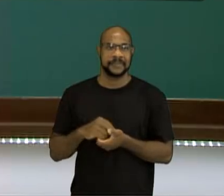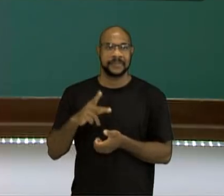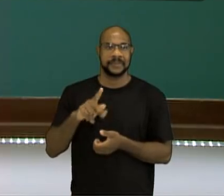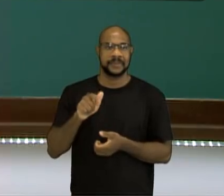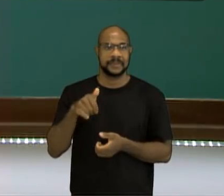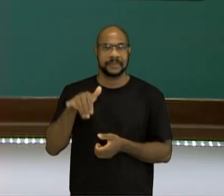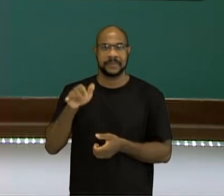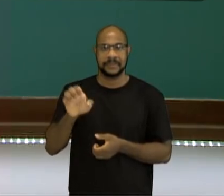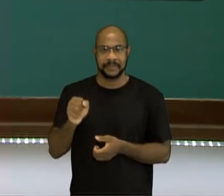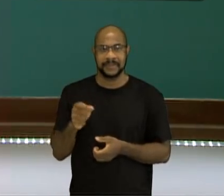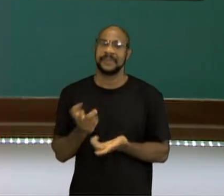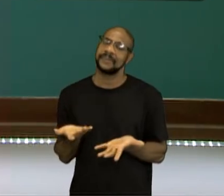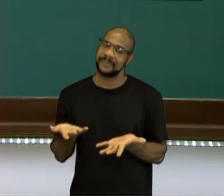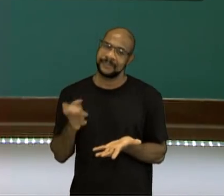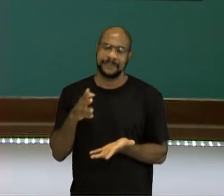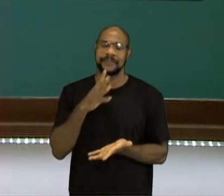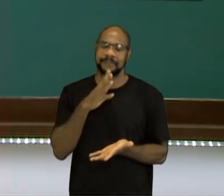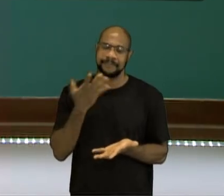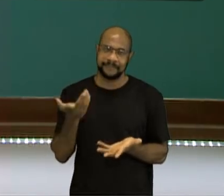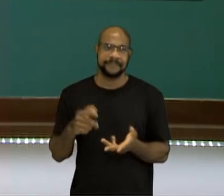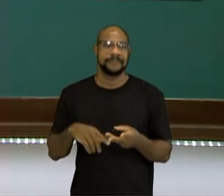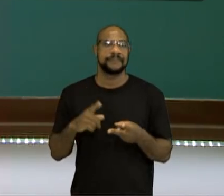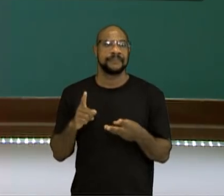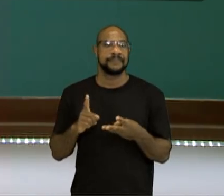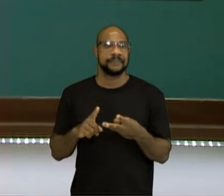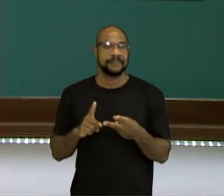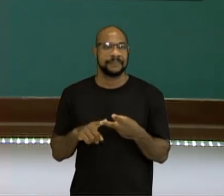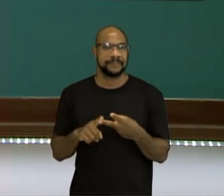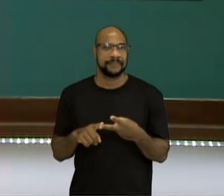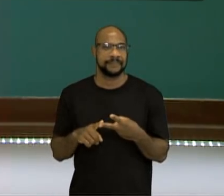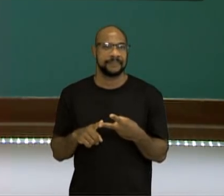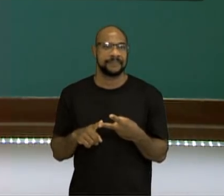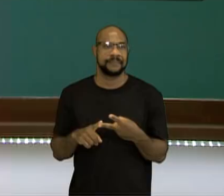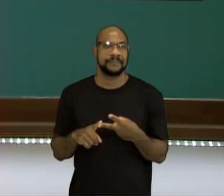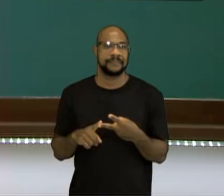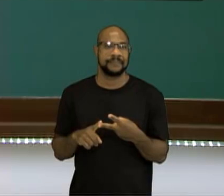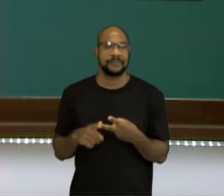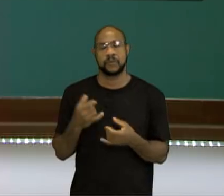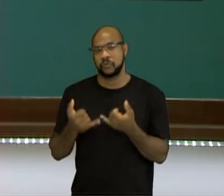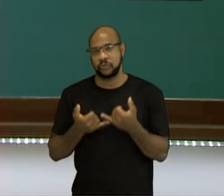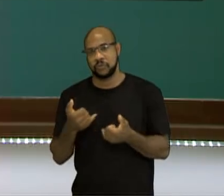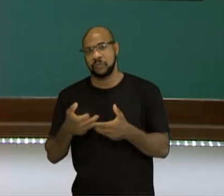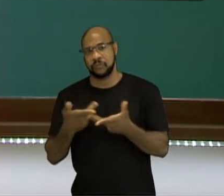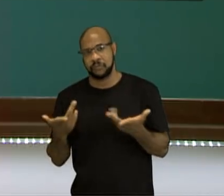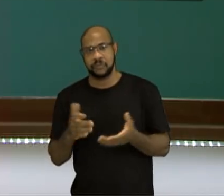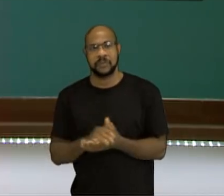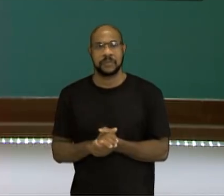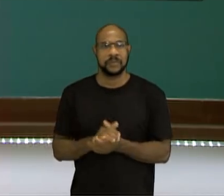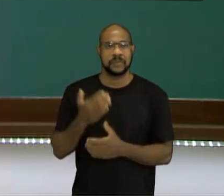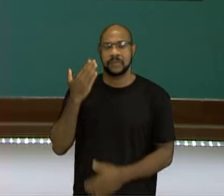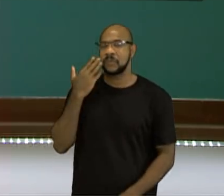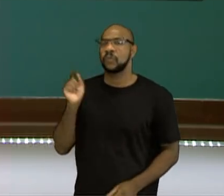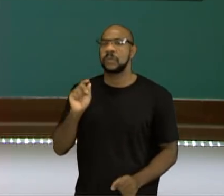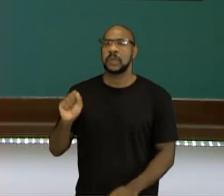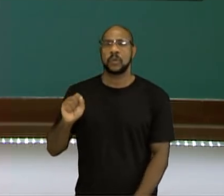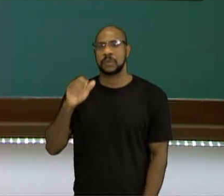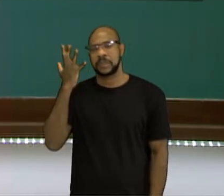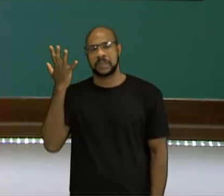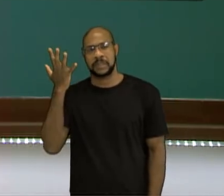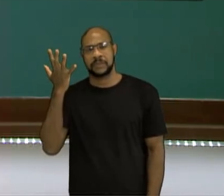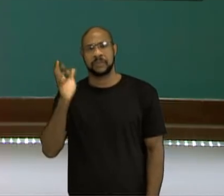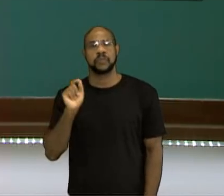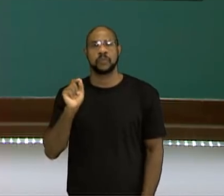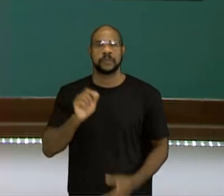player, todo mundo sabe o que é um player, né? Play, o jogo, player, o jogador. O que será que está acontecendo com